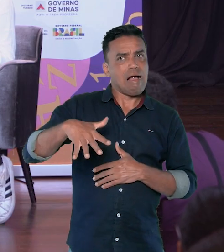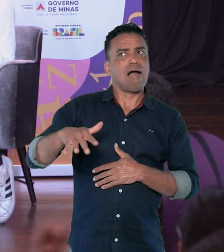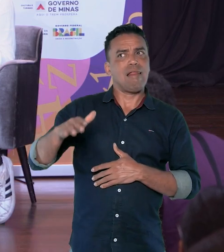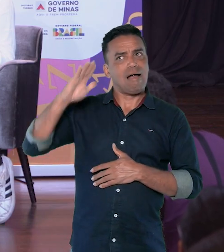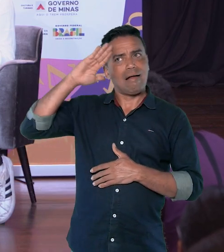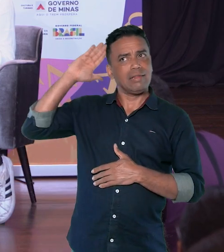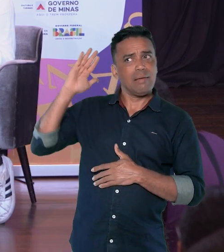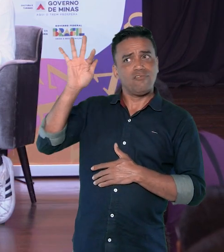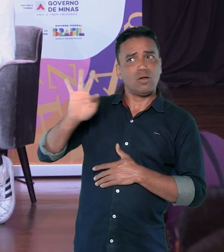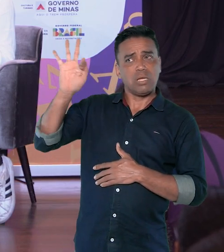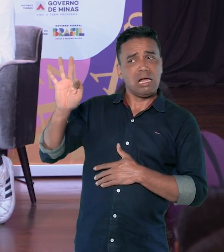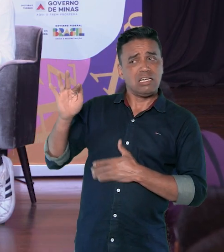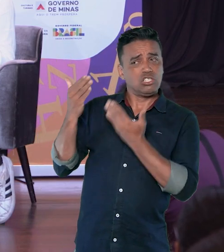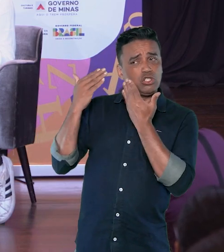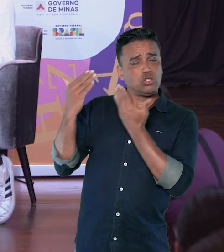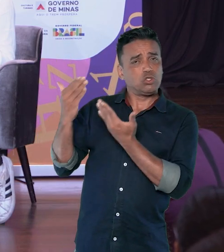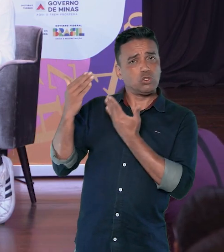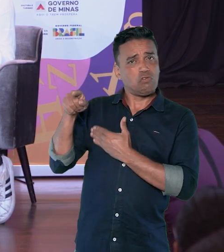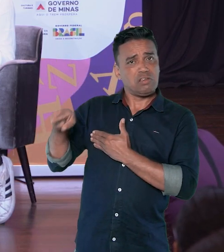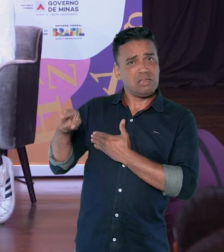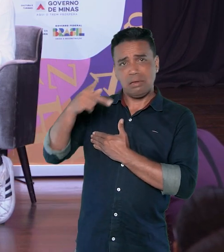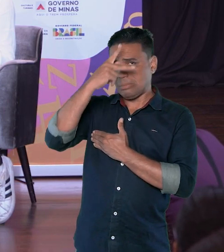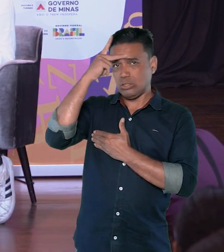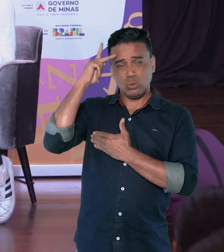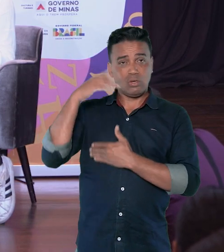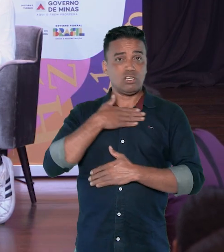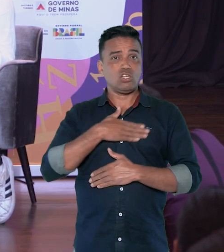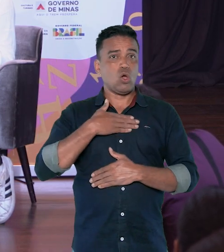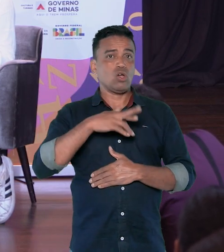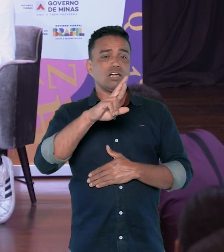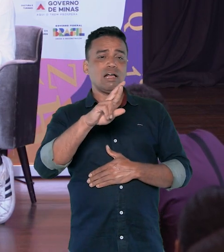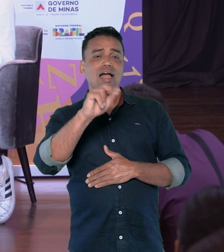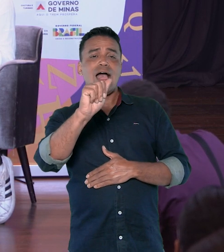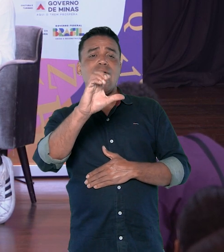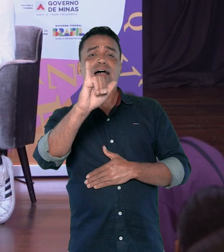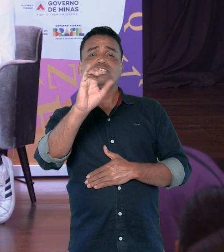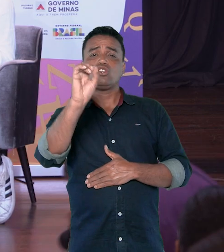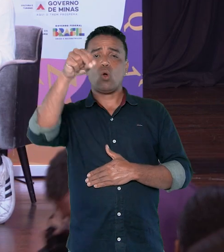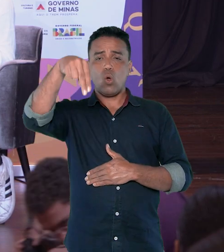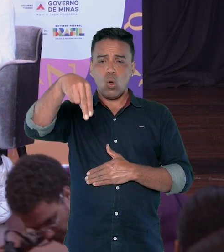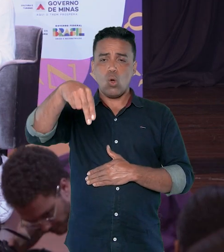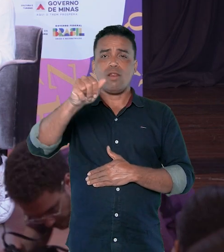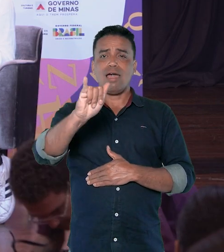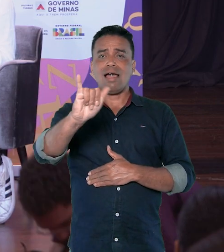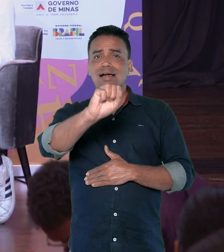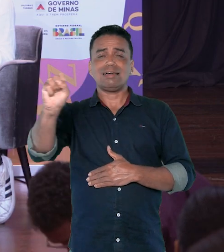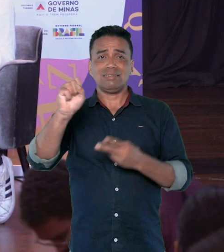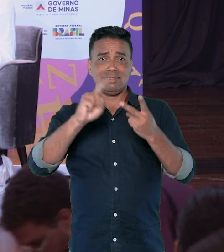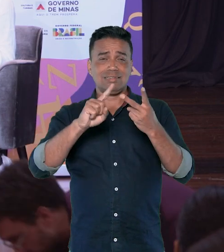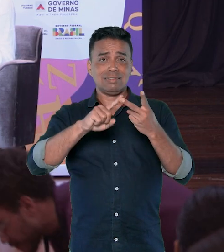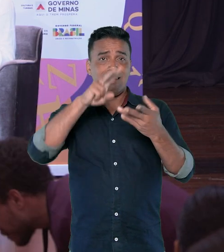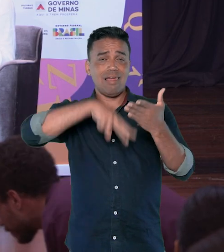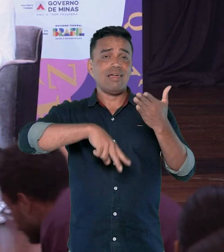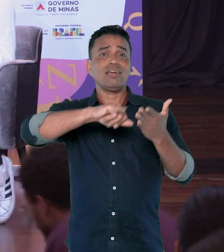desse estudante que gosta de racionais e que lê James Joyce, que lê